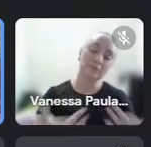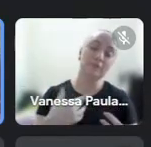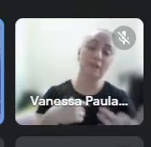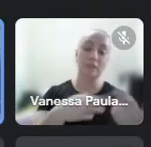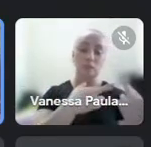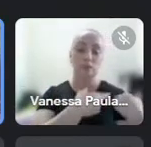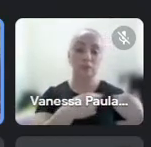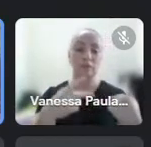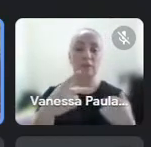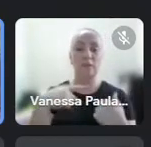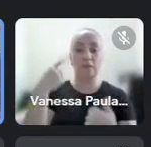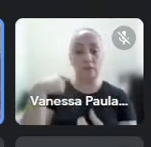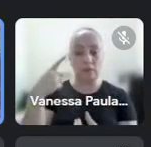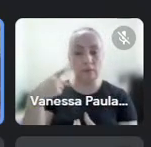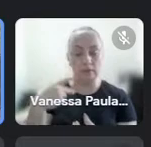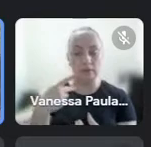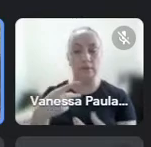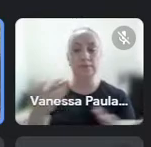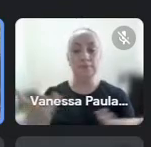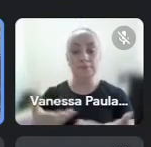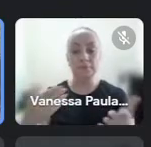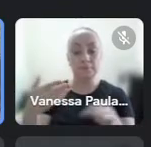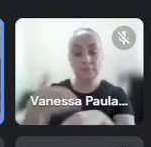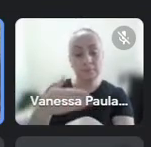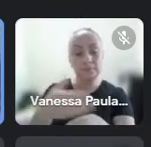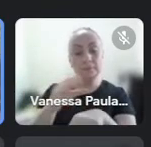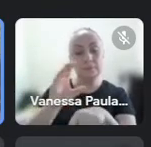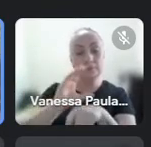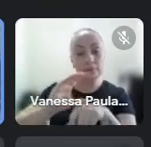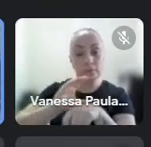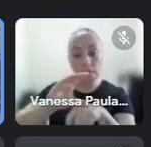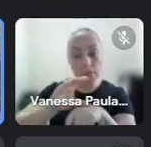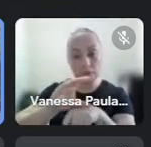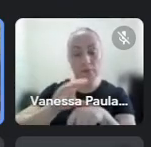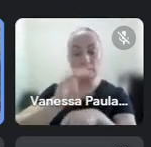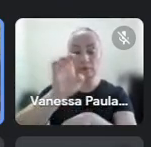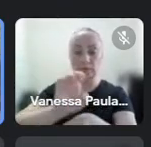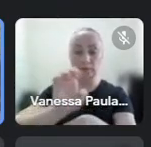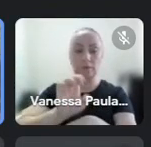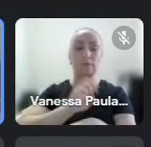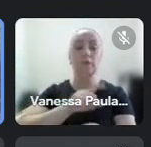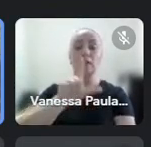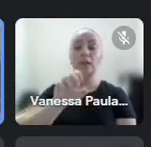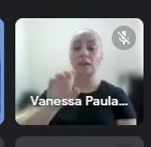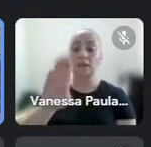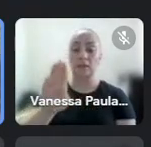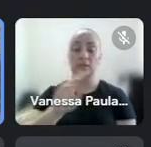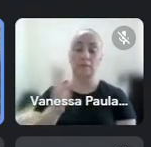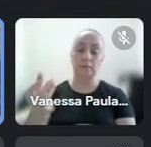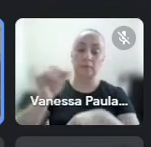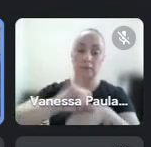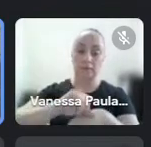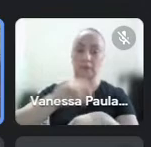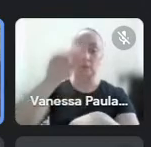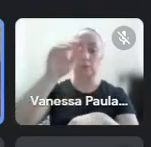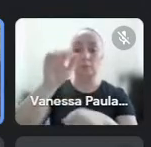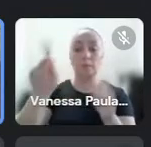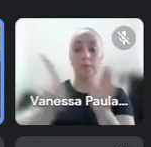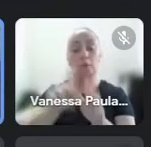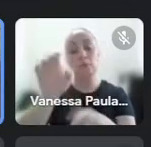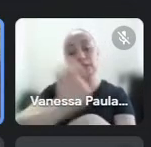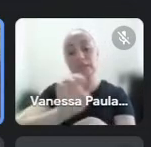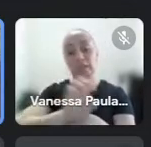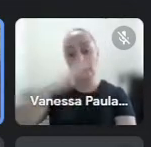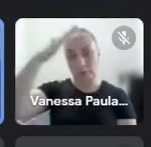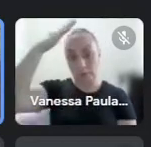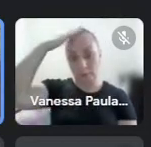faço parte do Conselho Estadual, junto à SEMAS. O Laboratório Central do Estado do Pará, à época, em 2010,